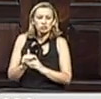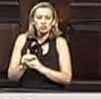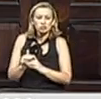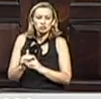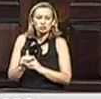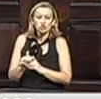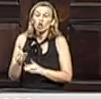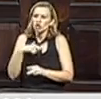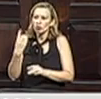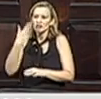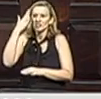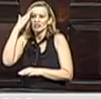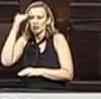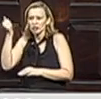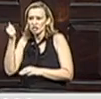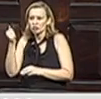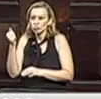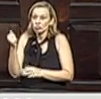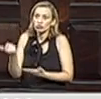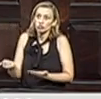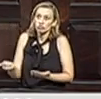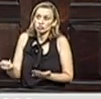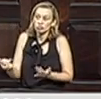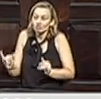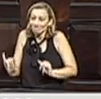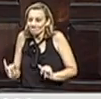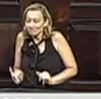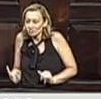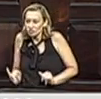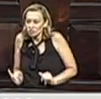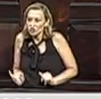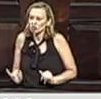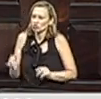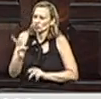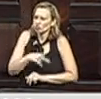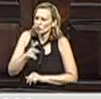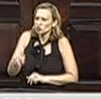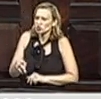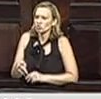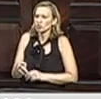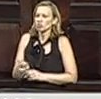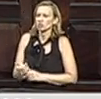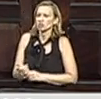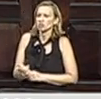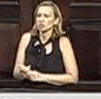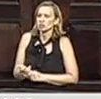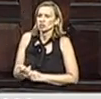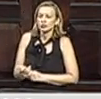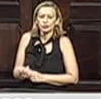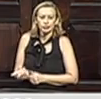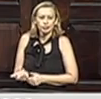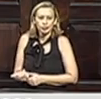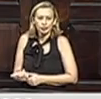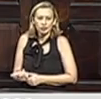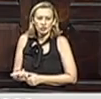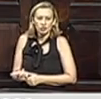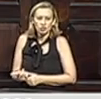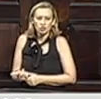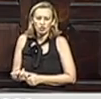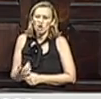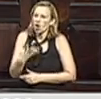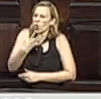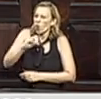o sacrifício a que se submetem os professores. Não é possível que para uma jornada